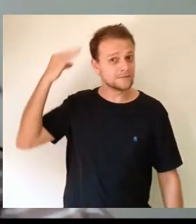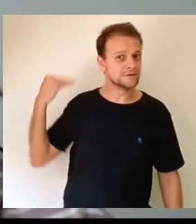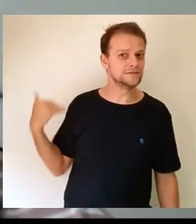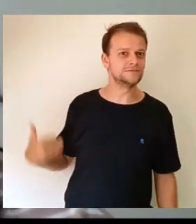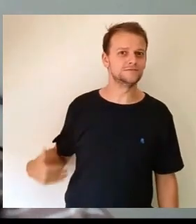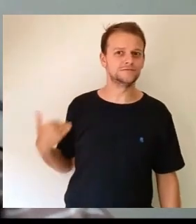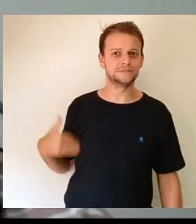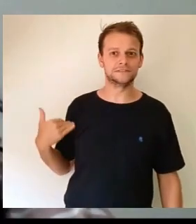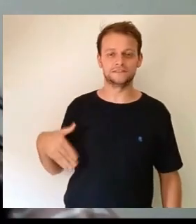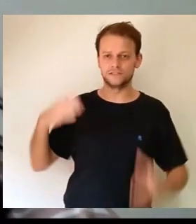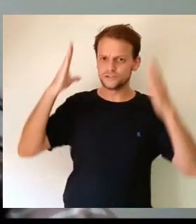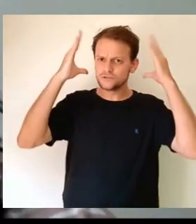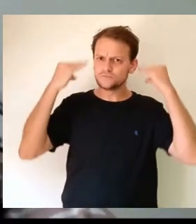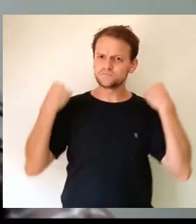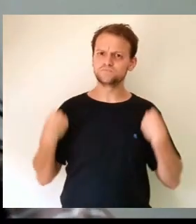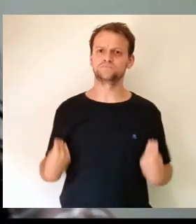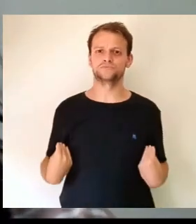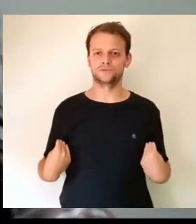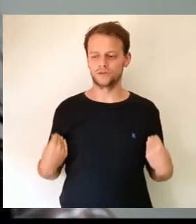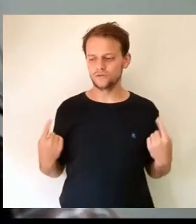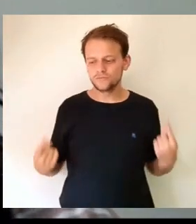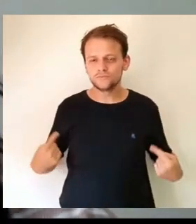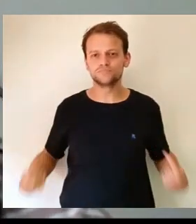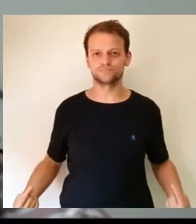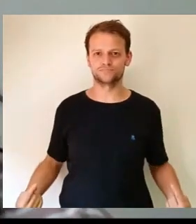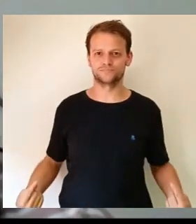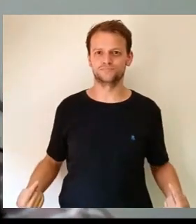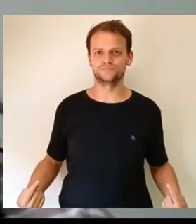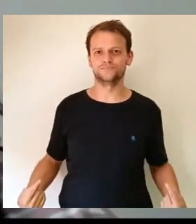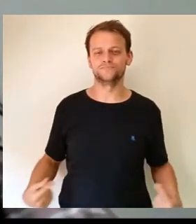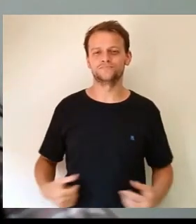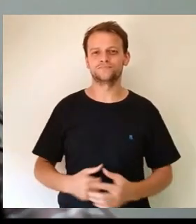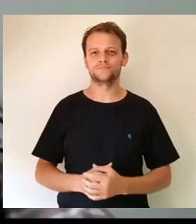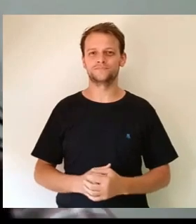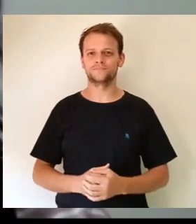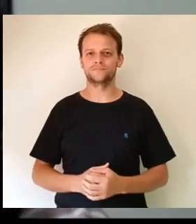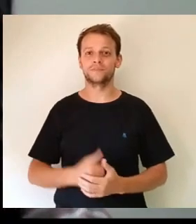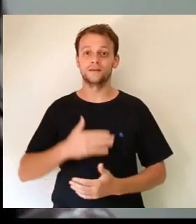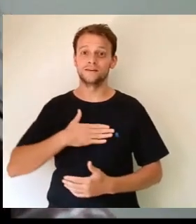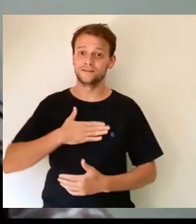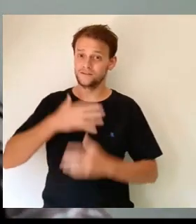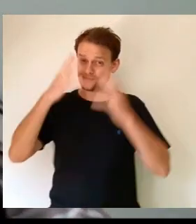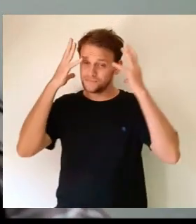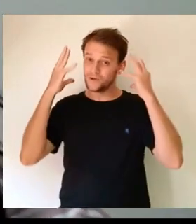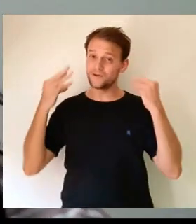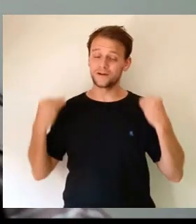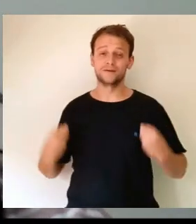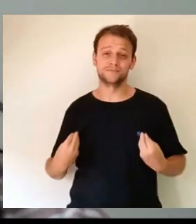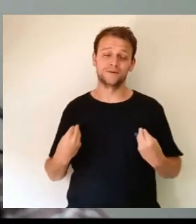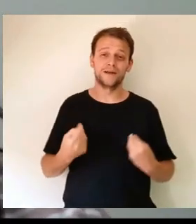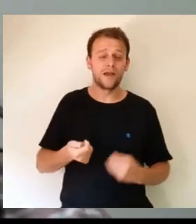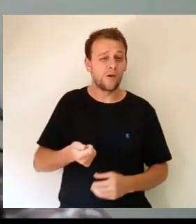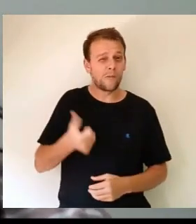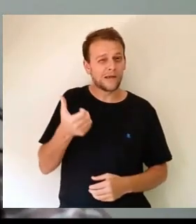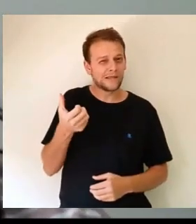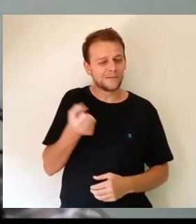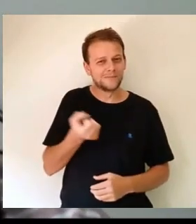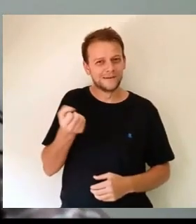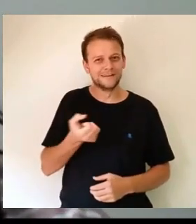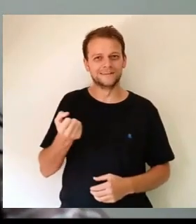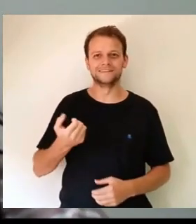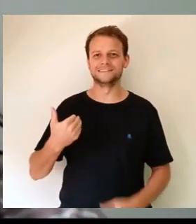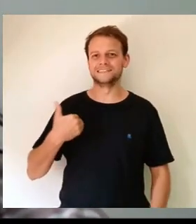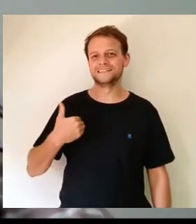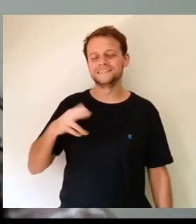uso cabelos compridos, eles são lisos e um pouco ondulados no final. Os meus cabelos já estão ficando um